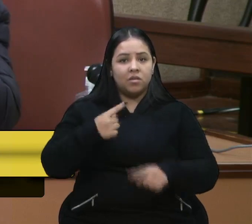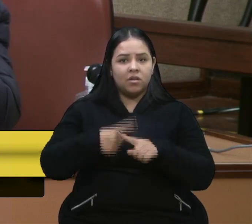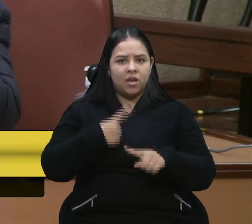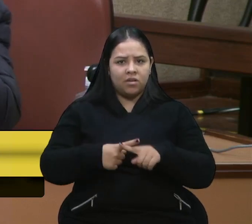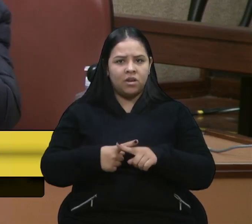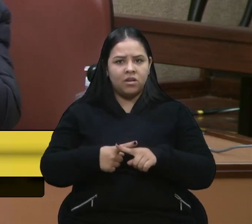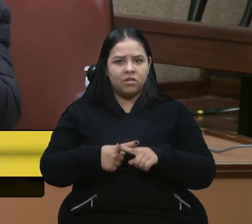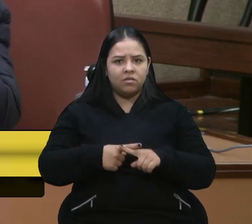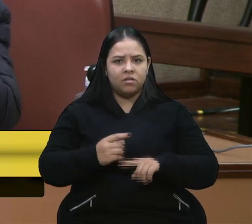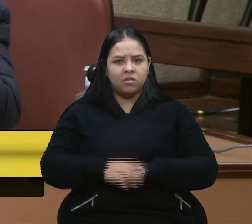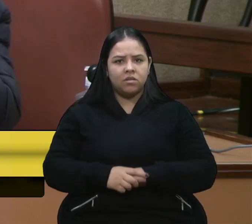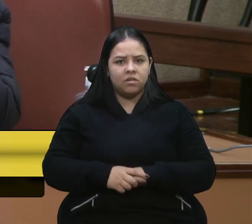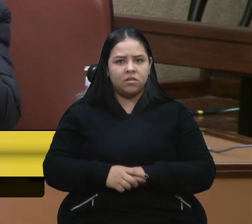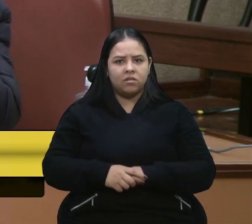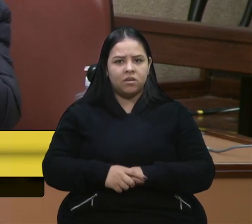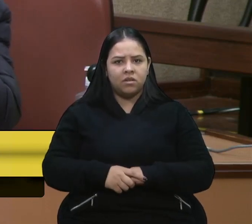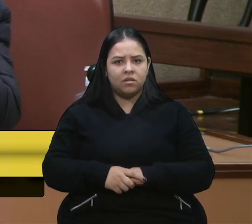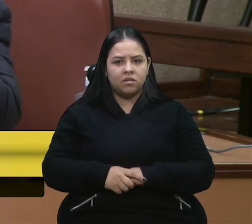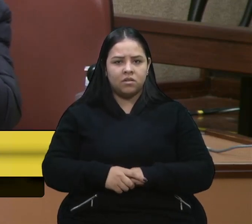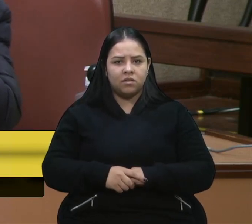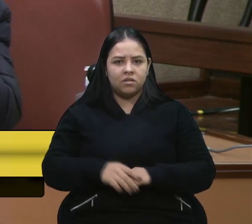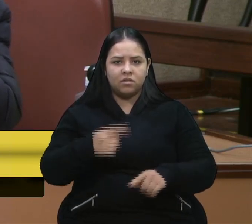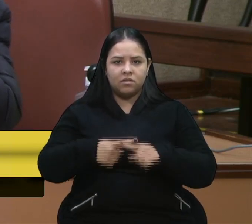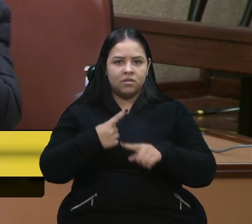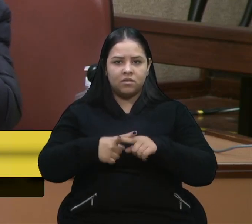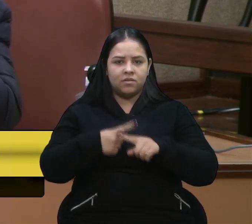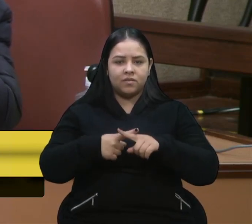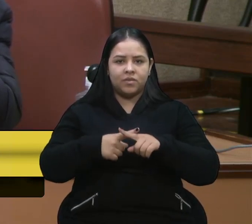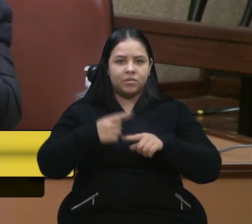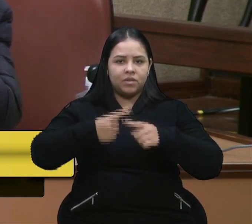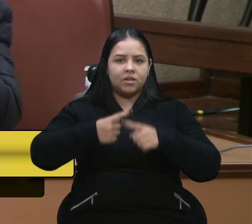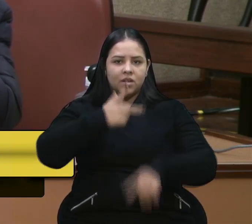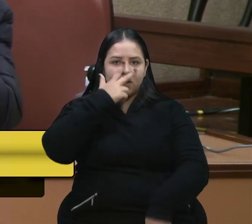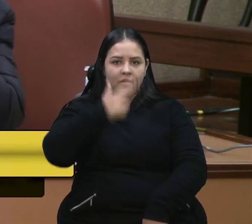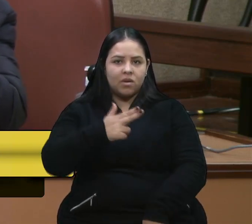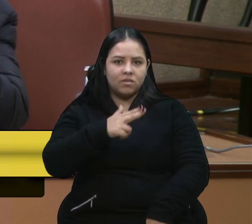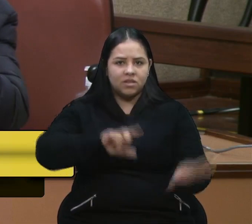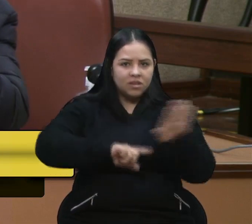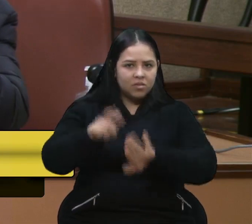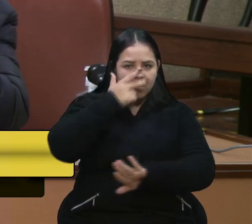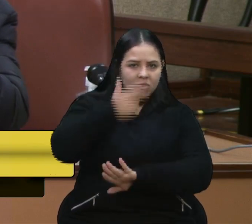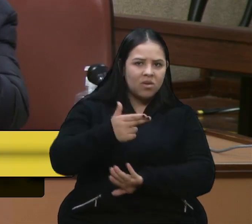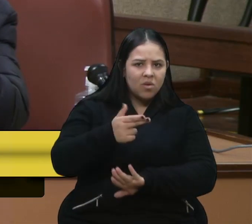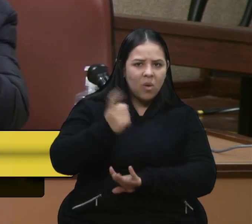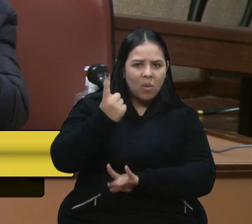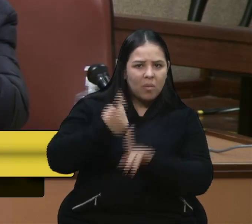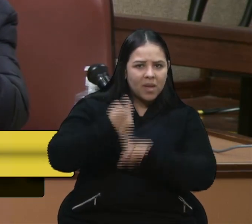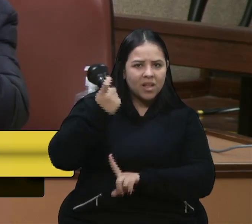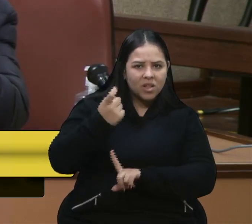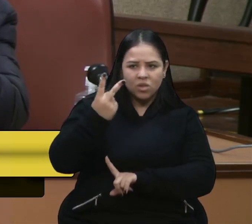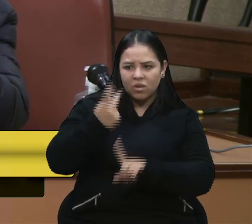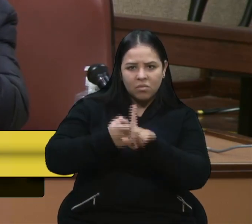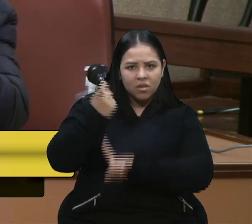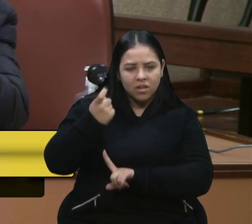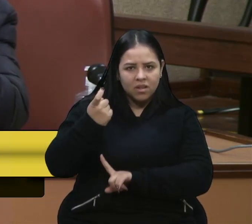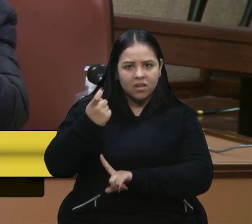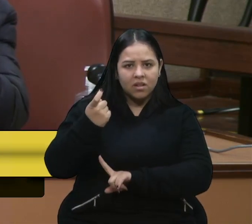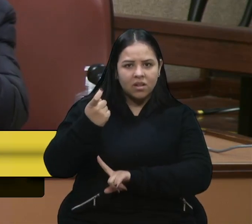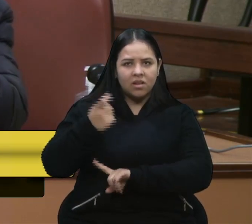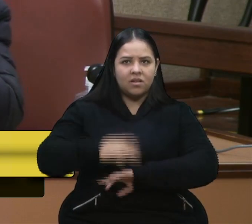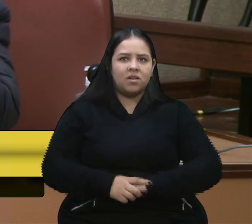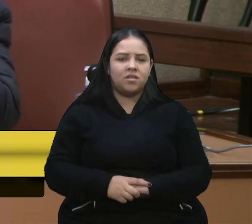até o secretário prometer que seria feito na mesma semana, já faz mais de um mês, dois, nada, nenhuma pedra